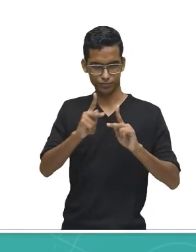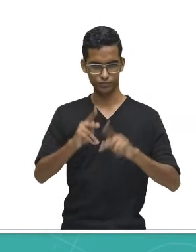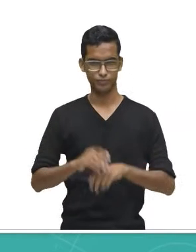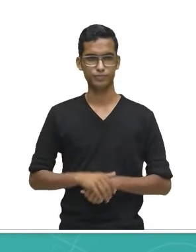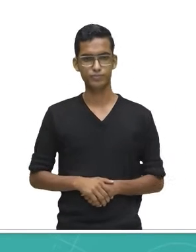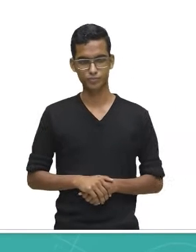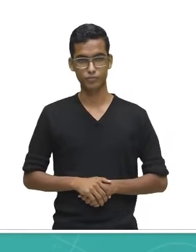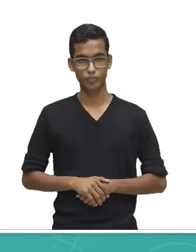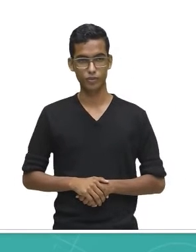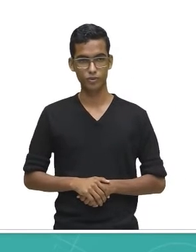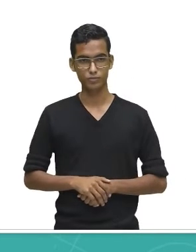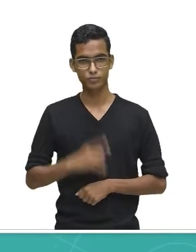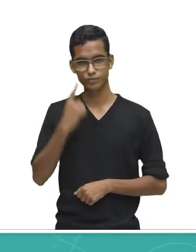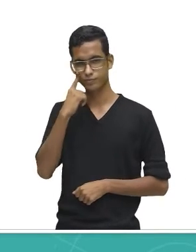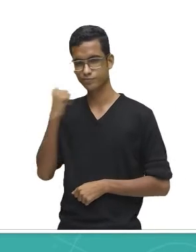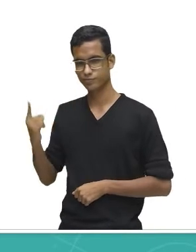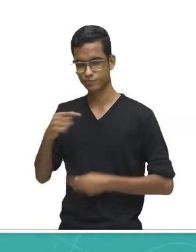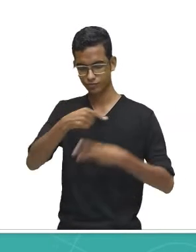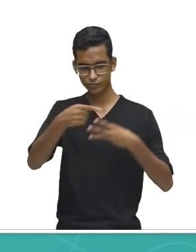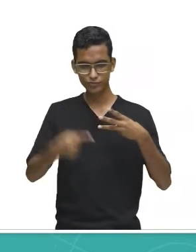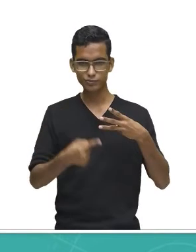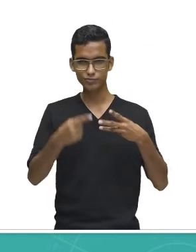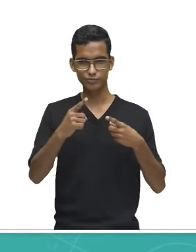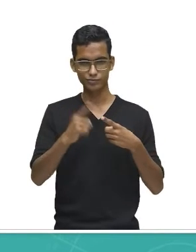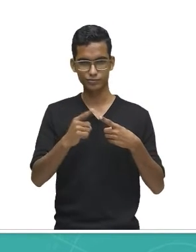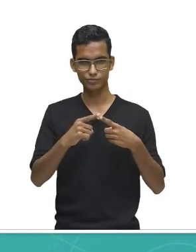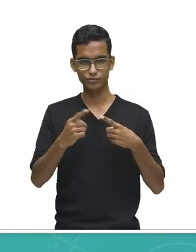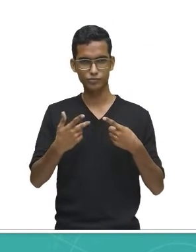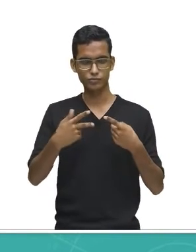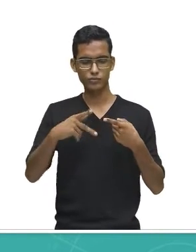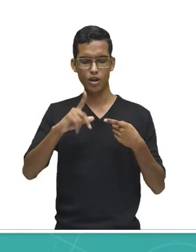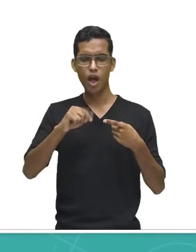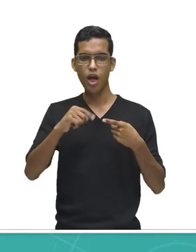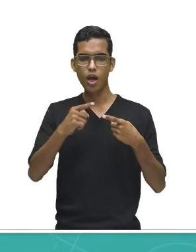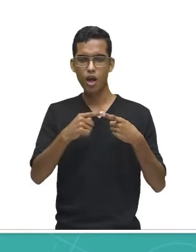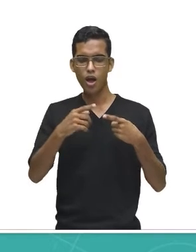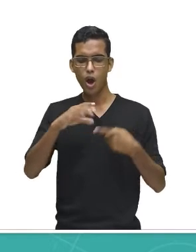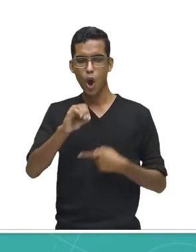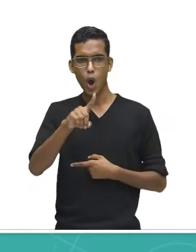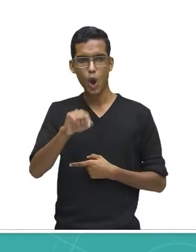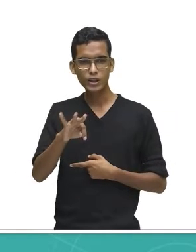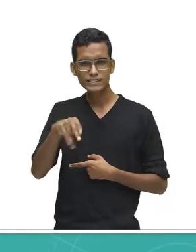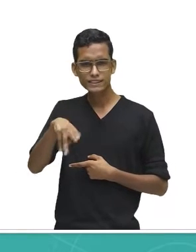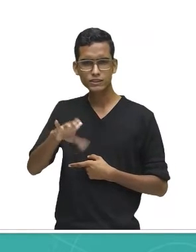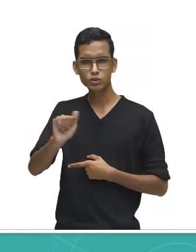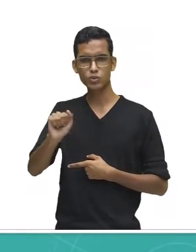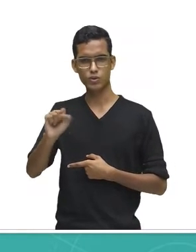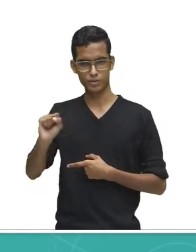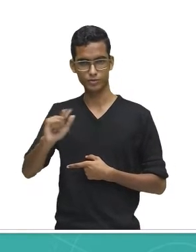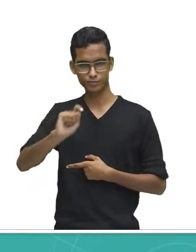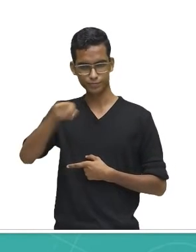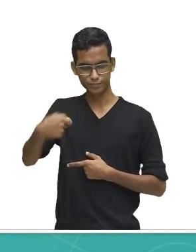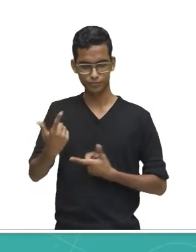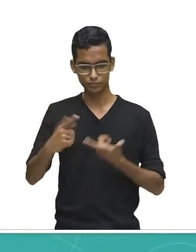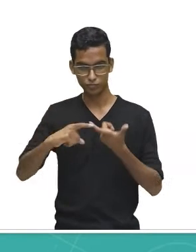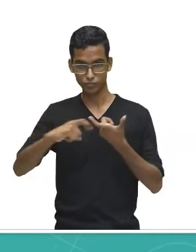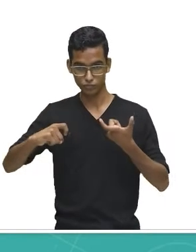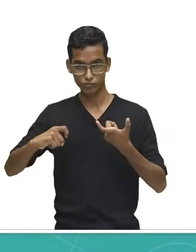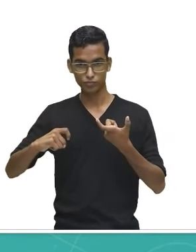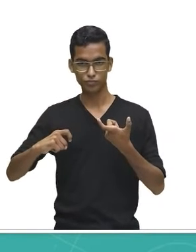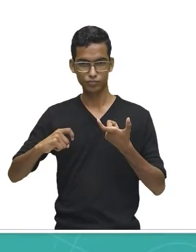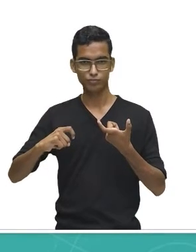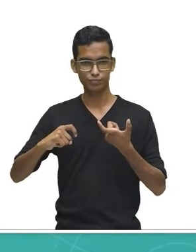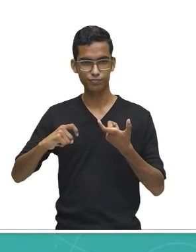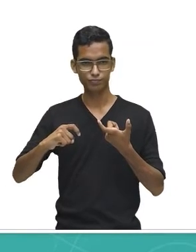Ok? Aí, as oxítonas. Quando é que uma palavra é oxítona? Quando a sílaba tônica,